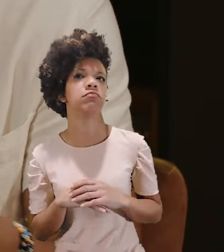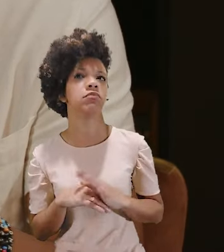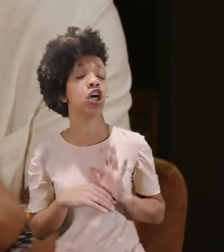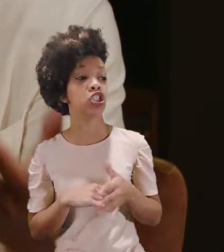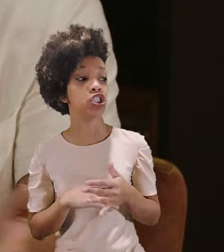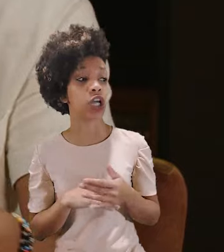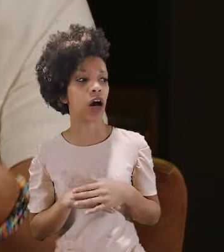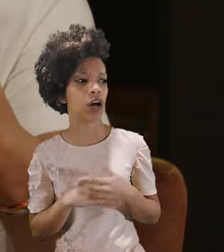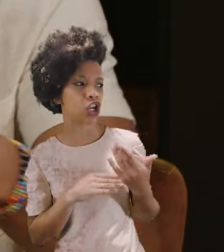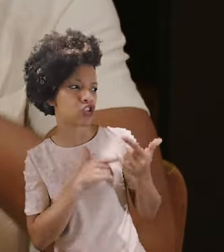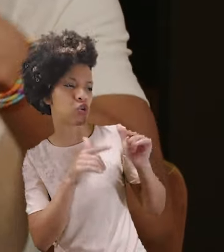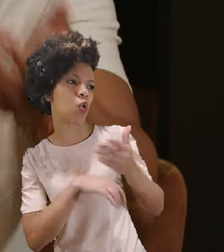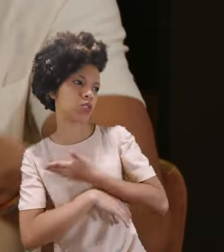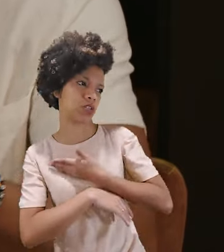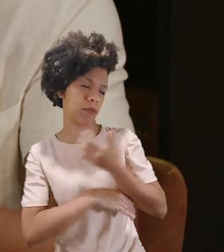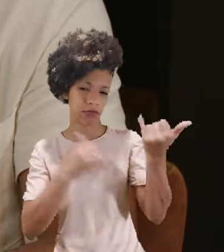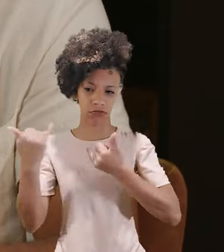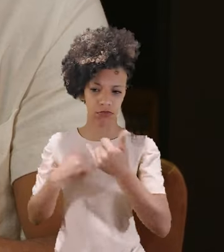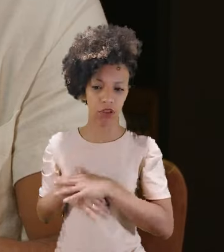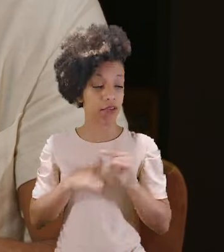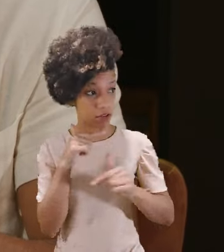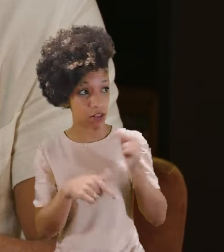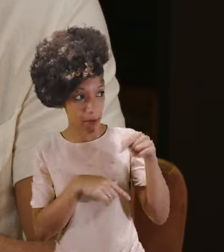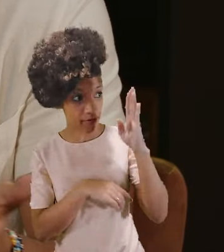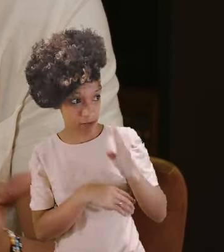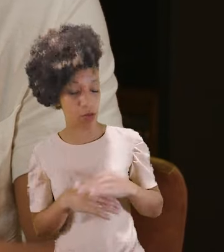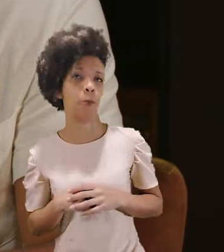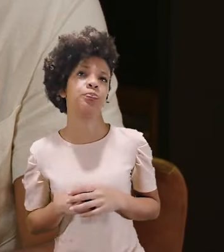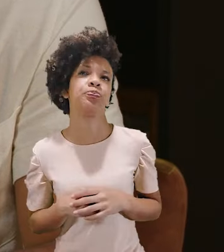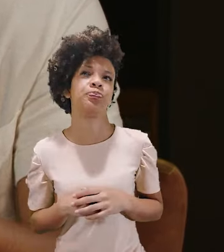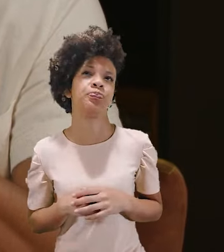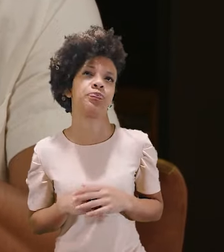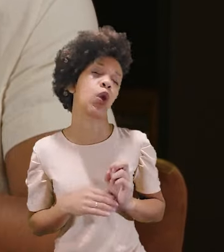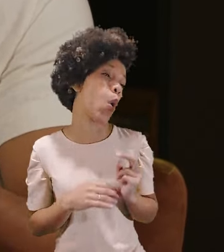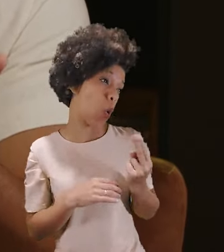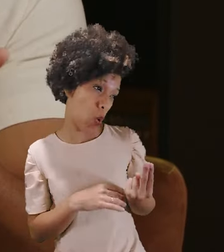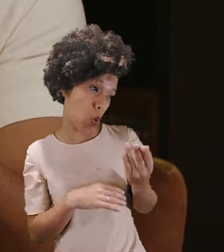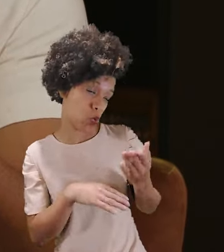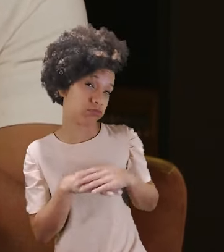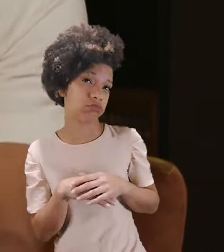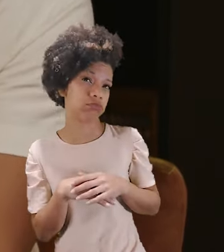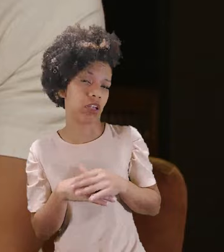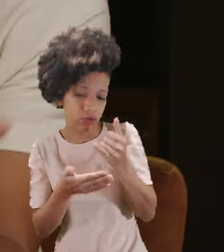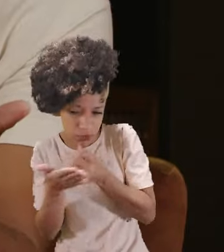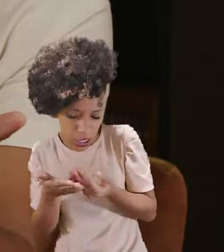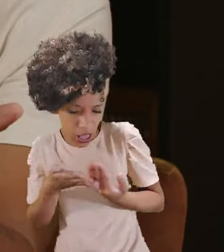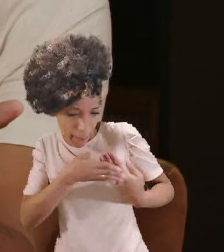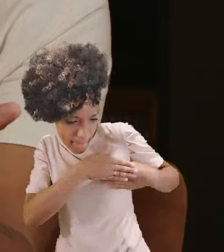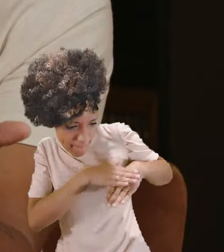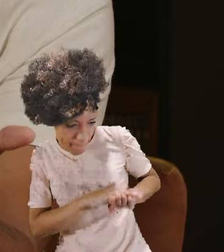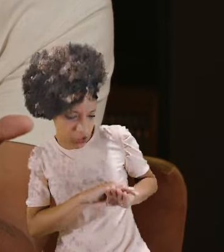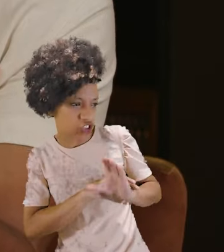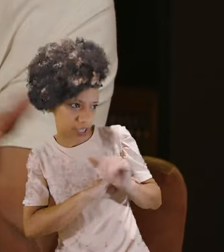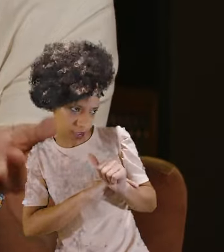já Play Store também de pessoas que a trabalhar aqui na costa brasileira que o cara pode ser ou as horas fica embaixo